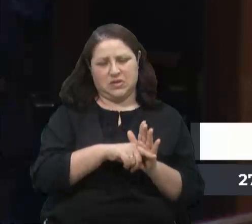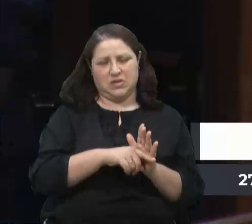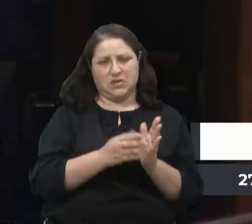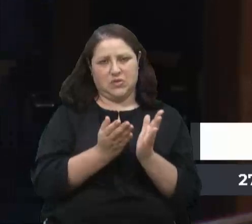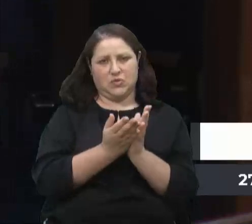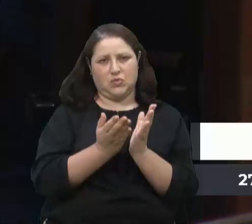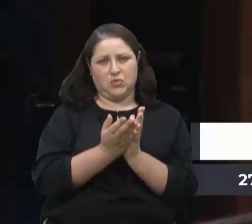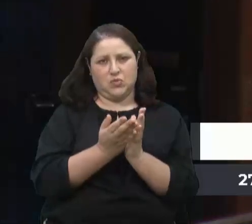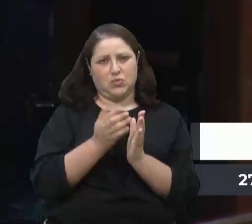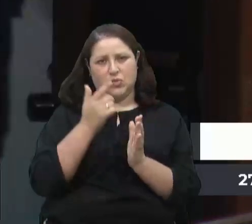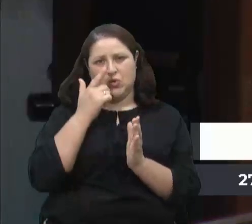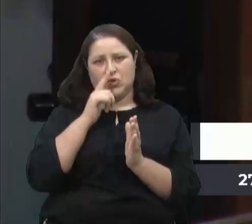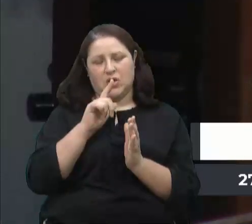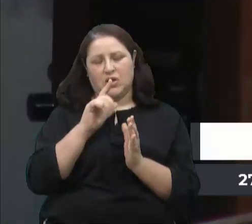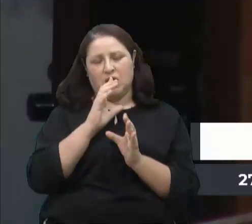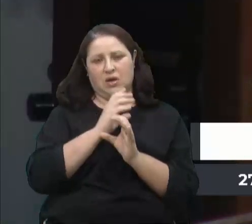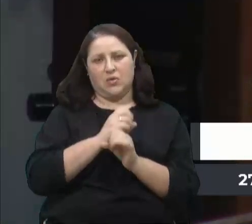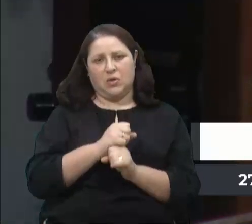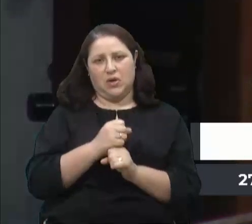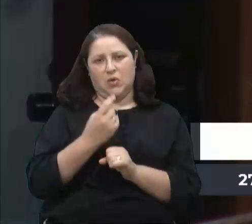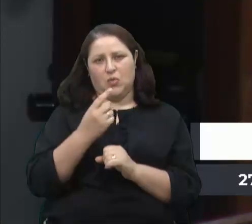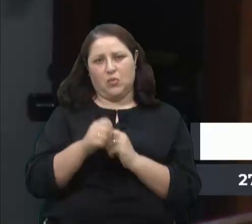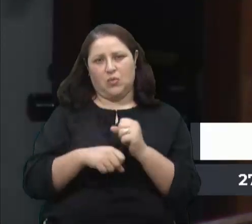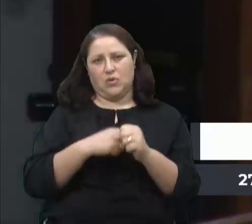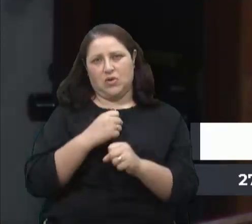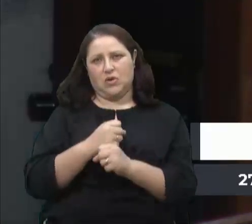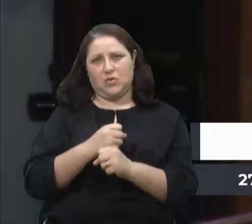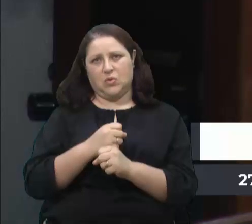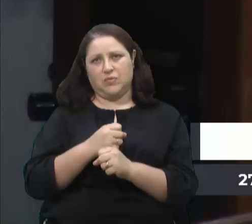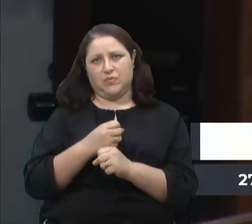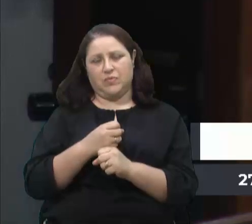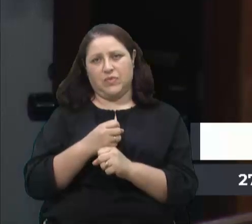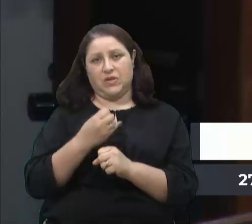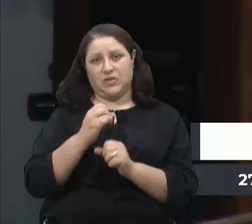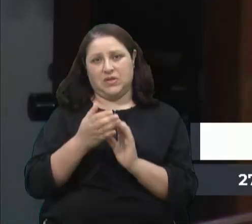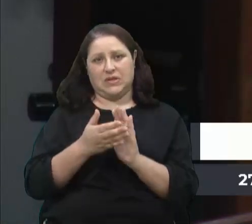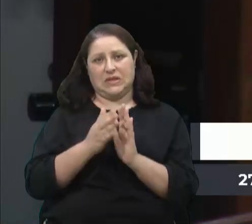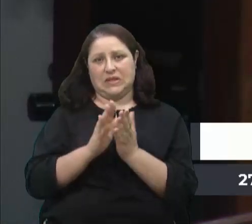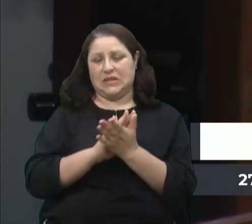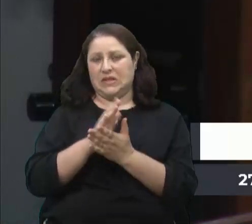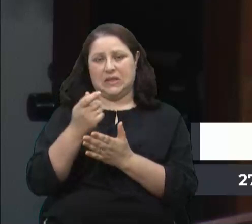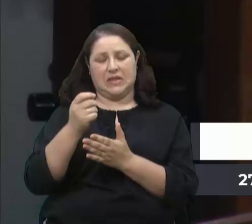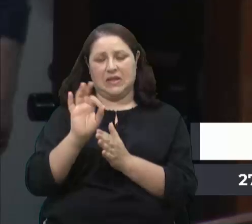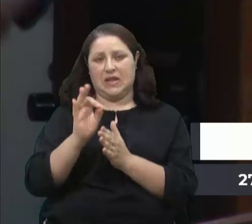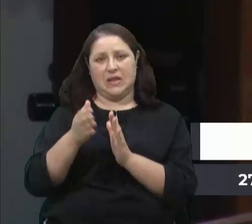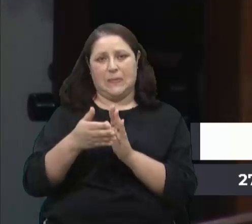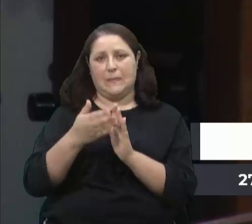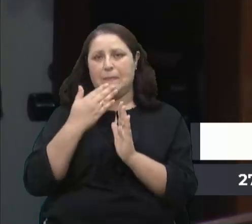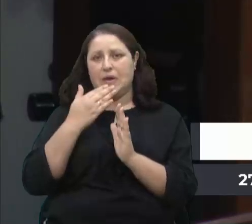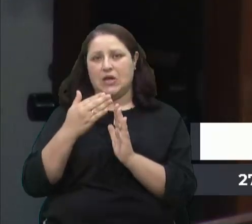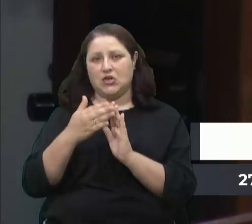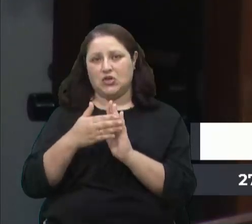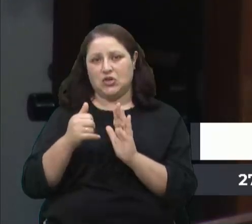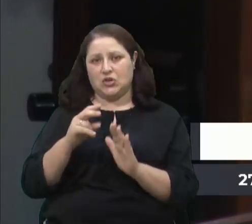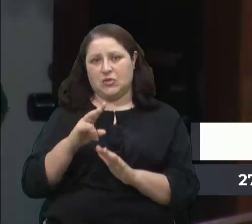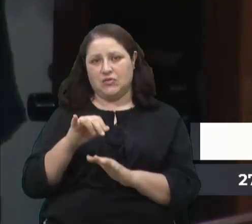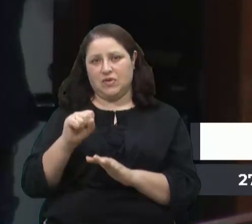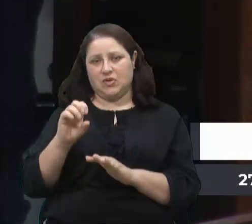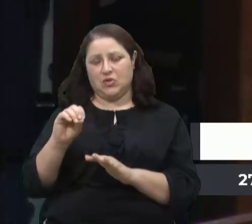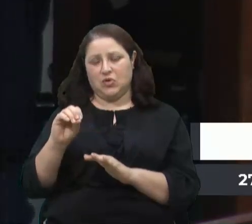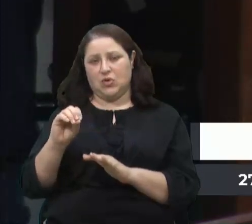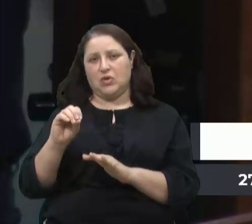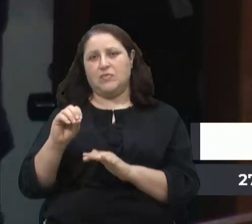não chega nem um ano esse cálculo, que a isenção de visto, segundo o professor Glauber, poderia ter gerado receitas de